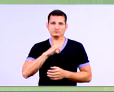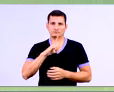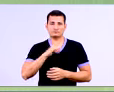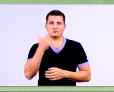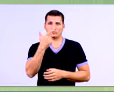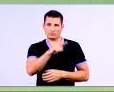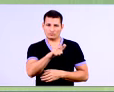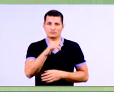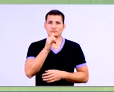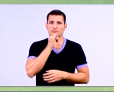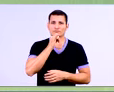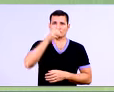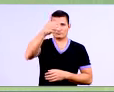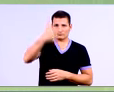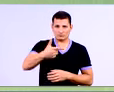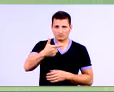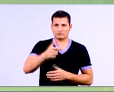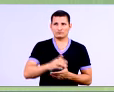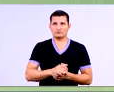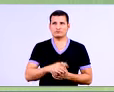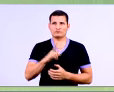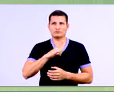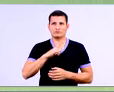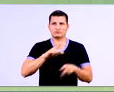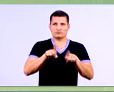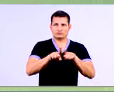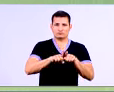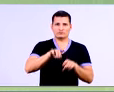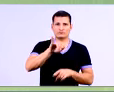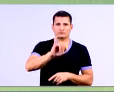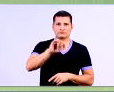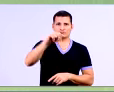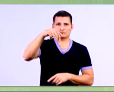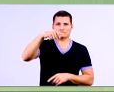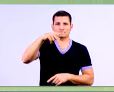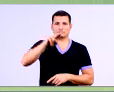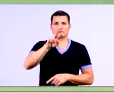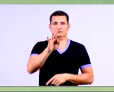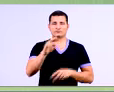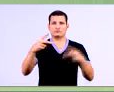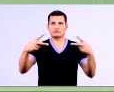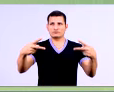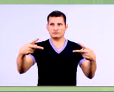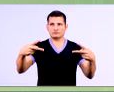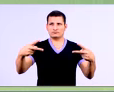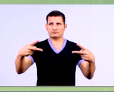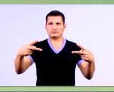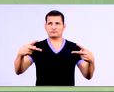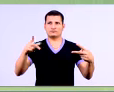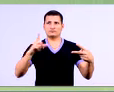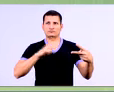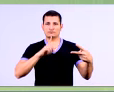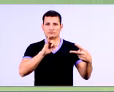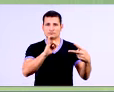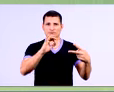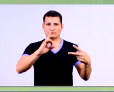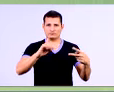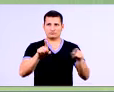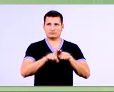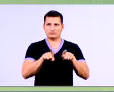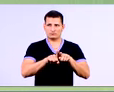input que também possui uma identificação e que tem o tipo texto